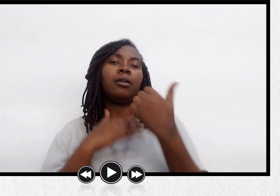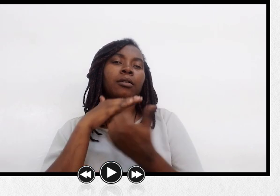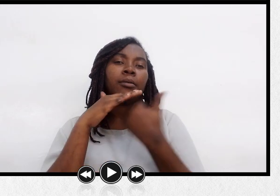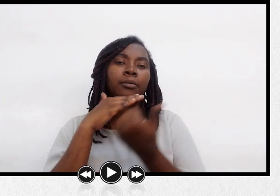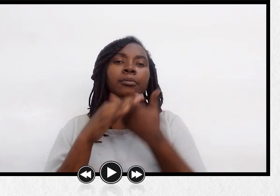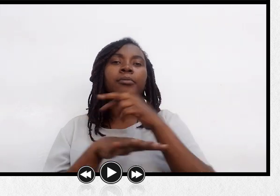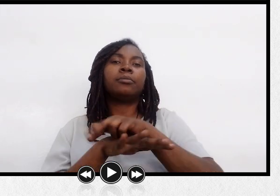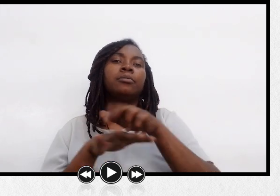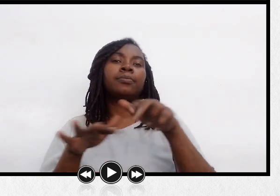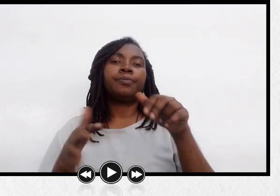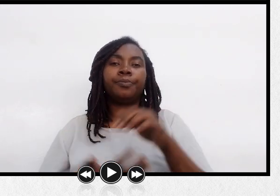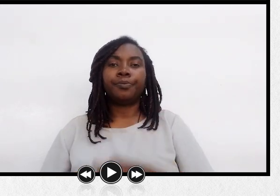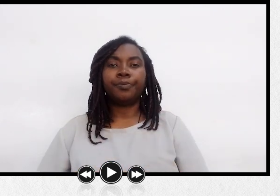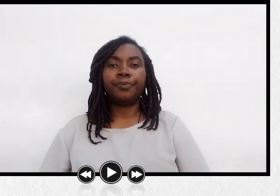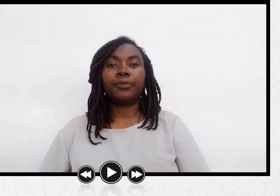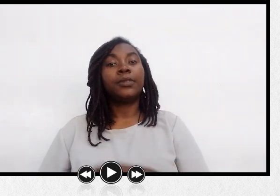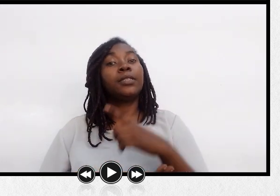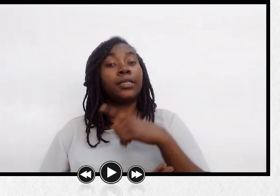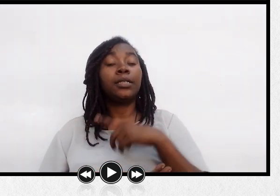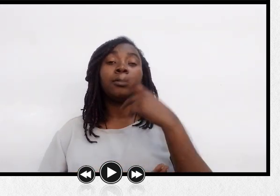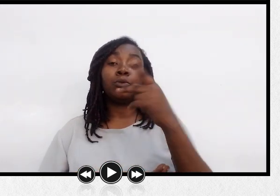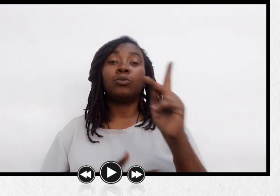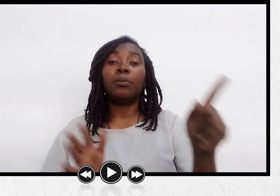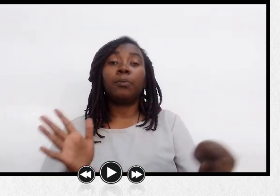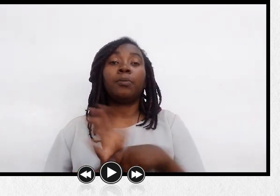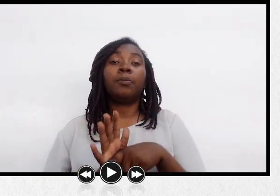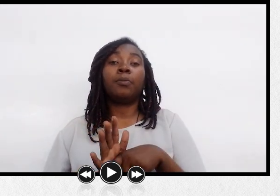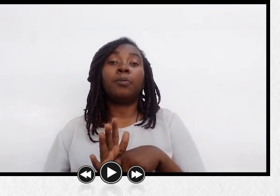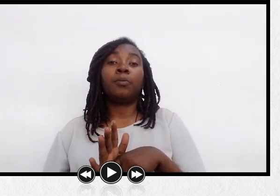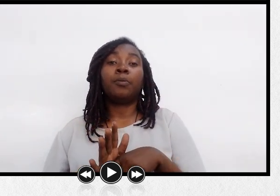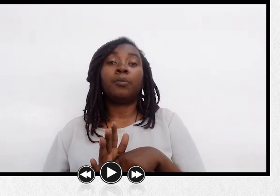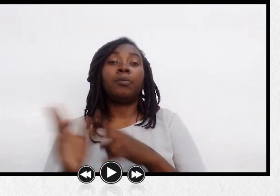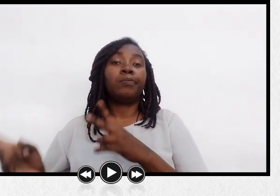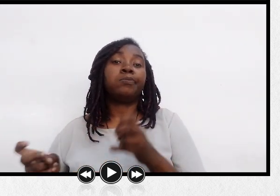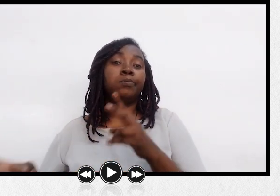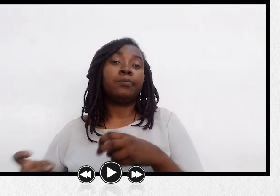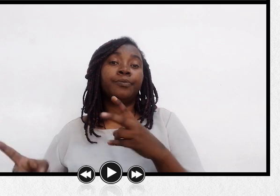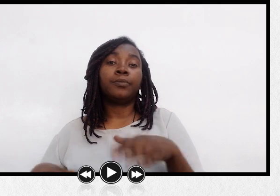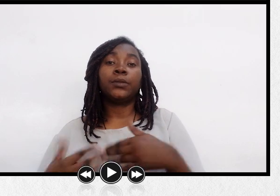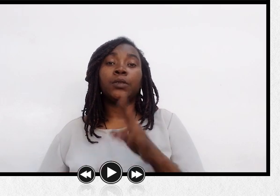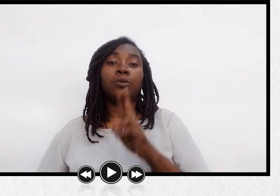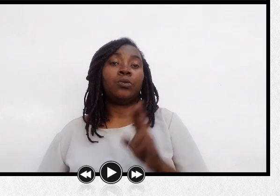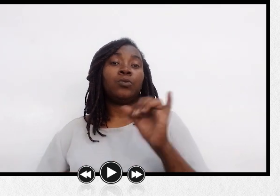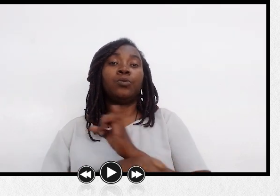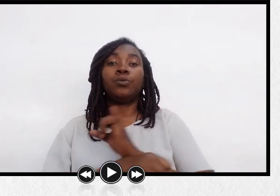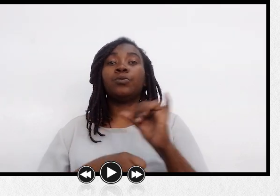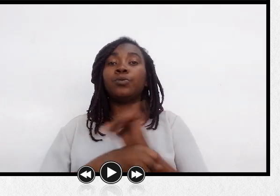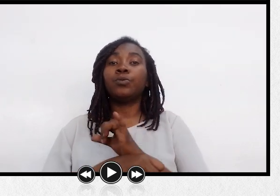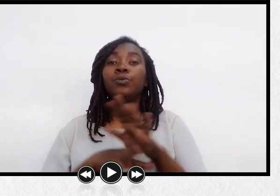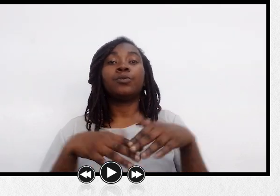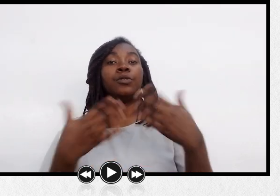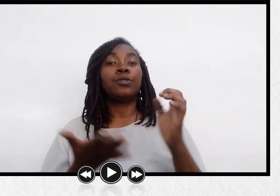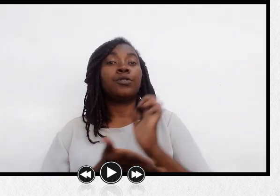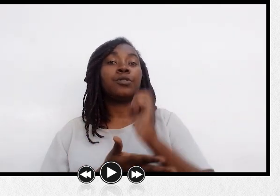assim, e tem a sua própria captação. Então, são os usos alternativos. Então, no